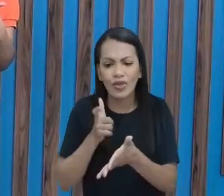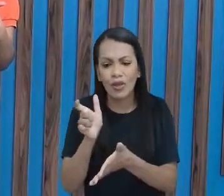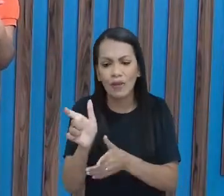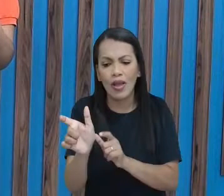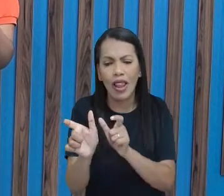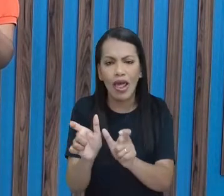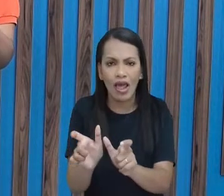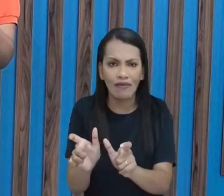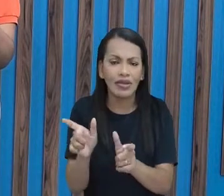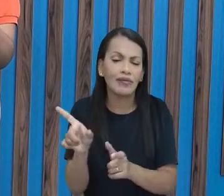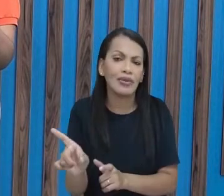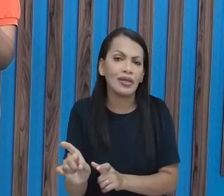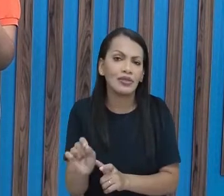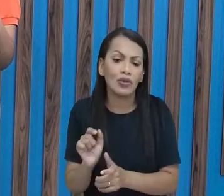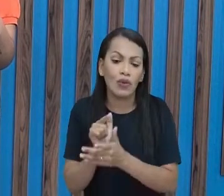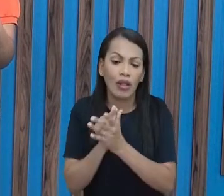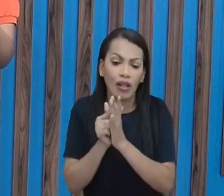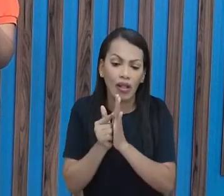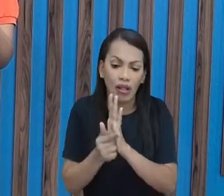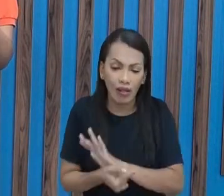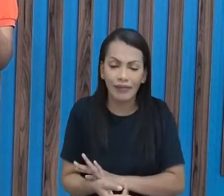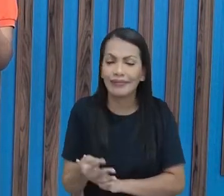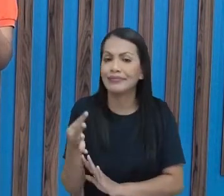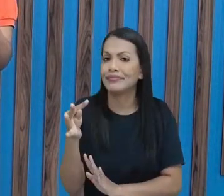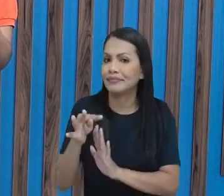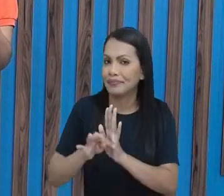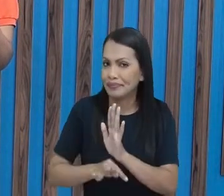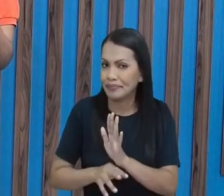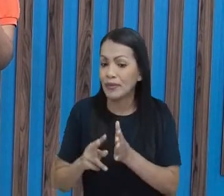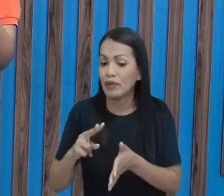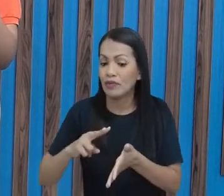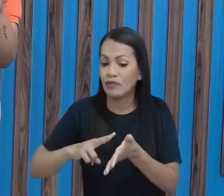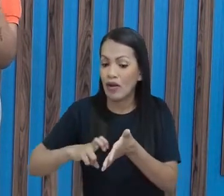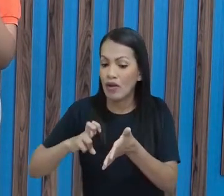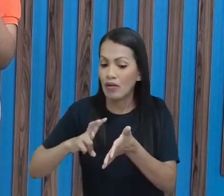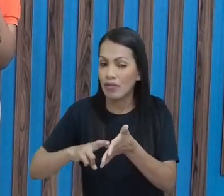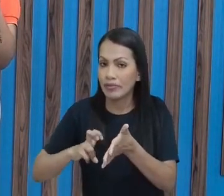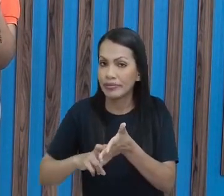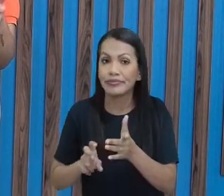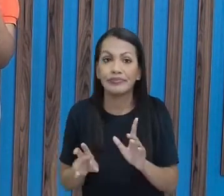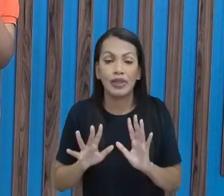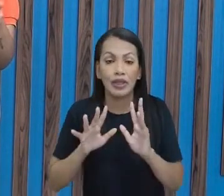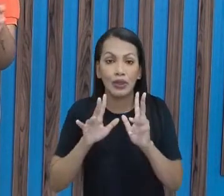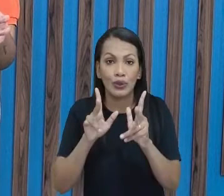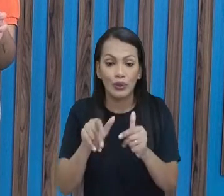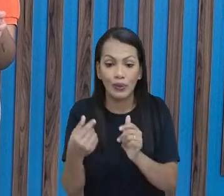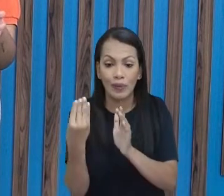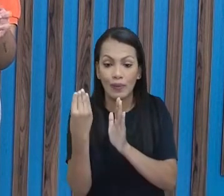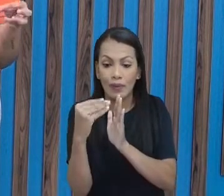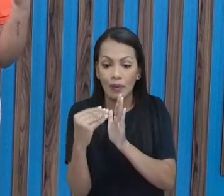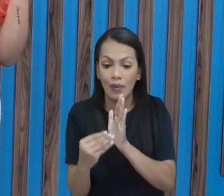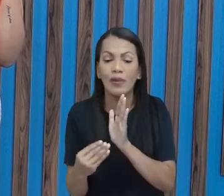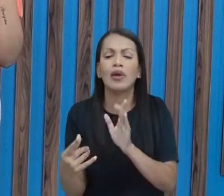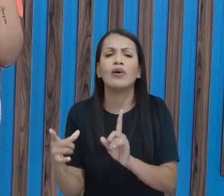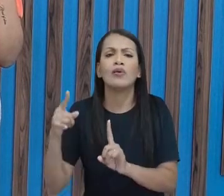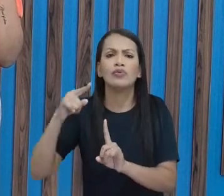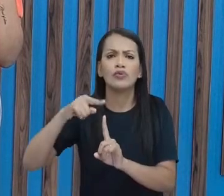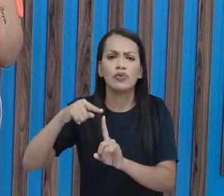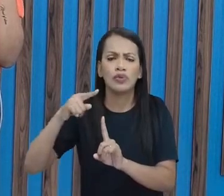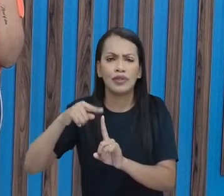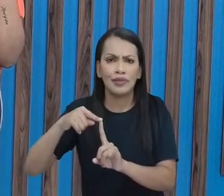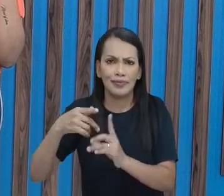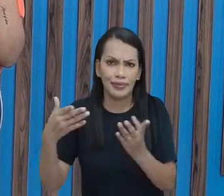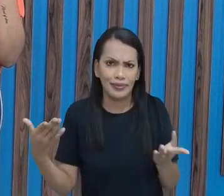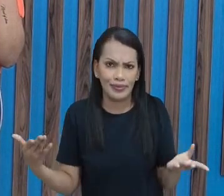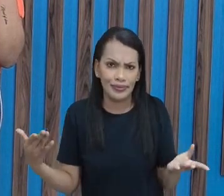escolhas gramaticais, pelas escolhas de palavras. Então, tudo isso faz parte do estilo. Como eu contaria uma